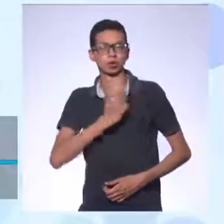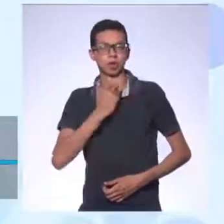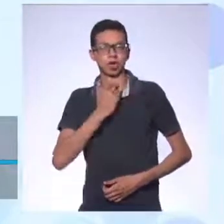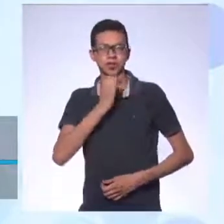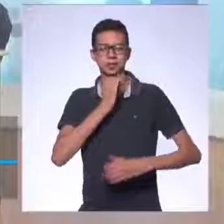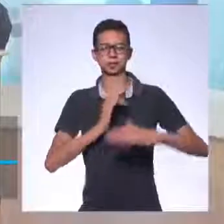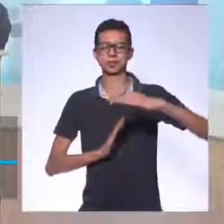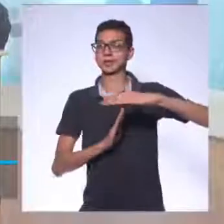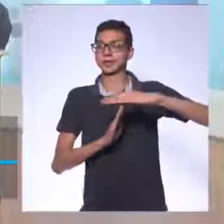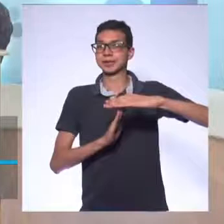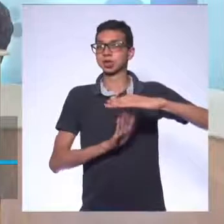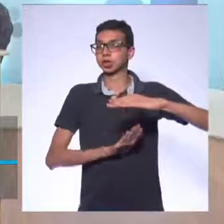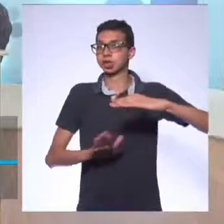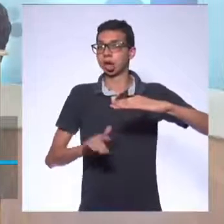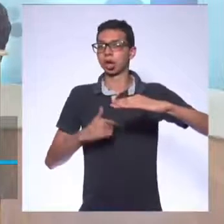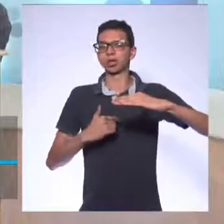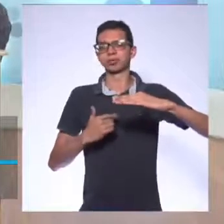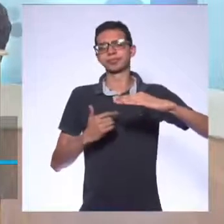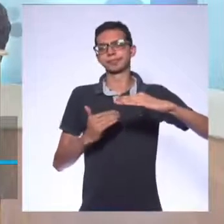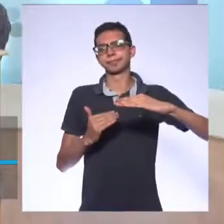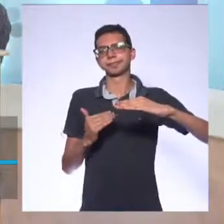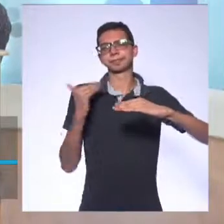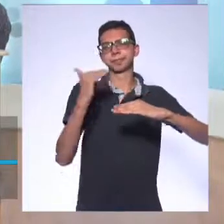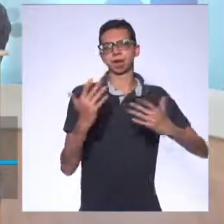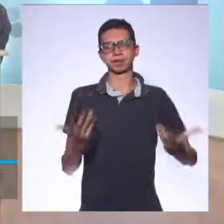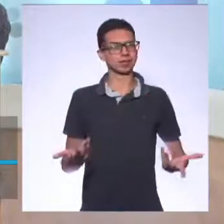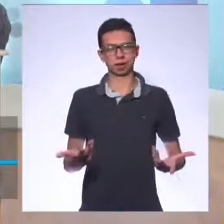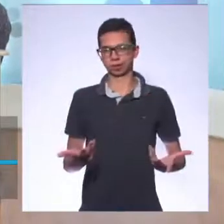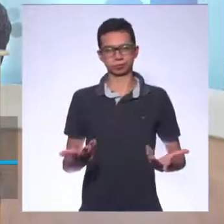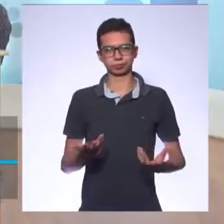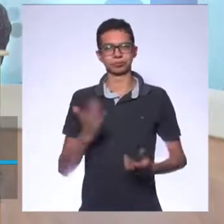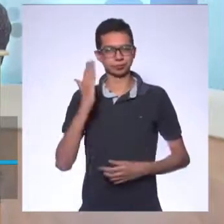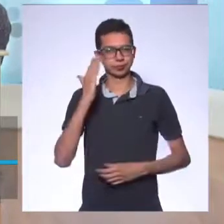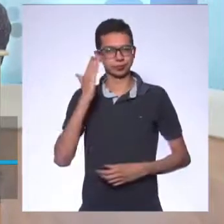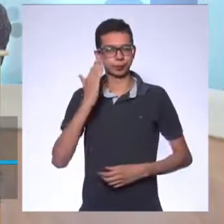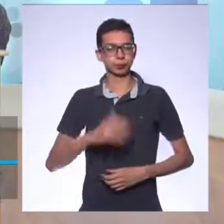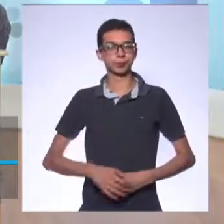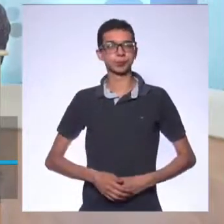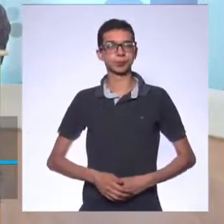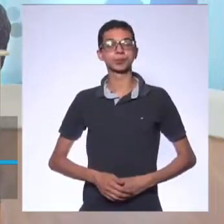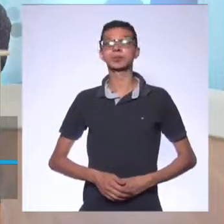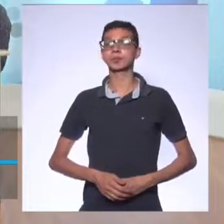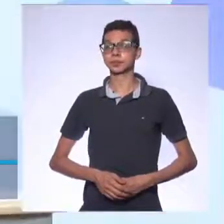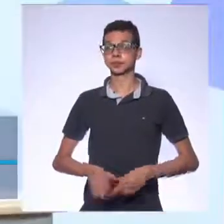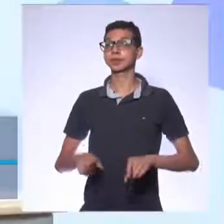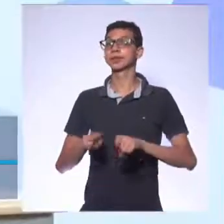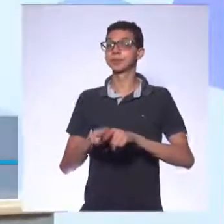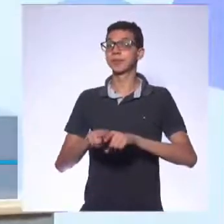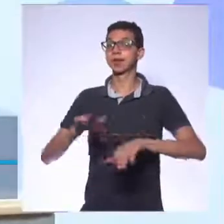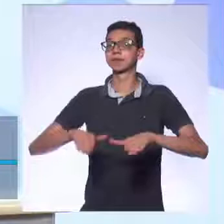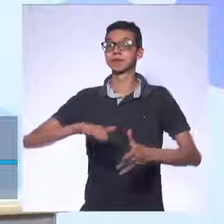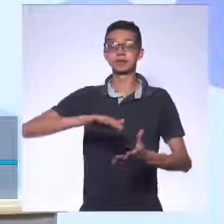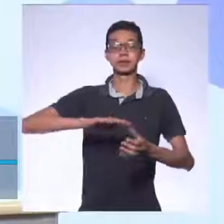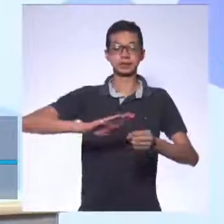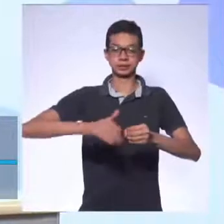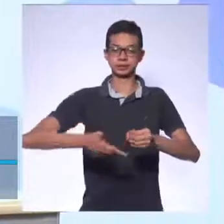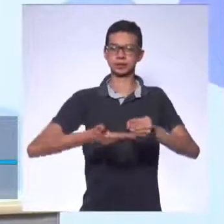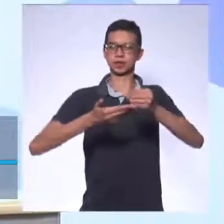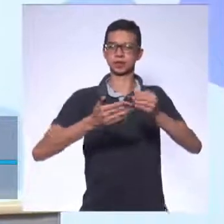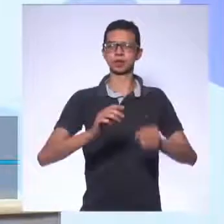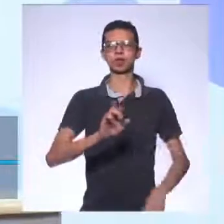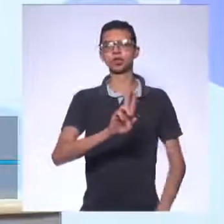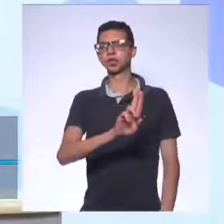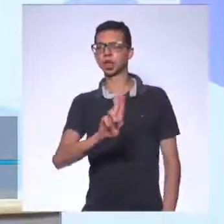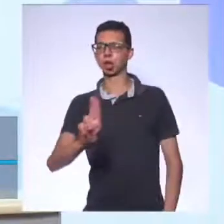E essa ideia, né, de desenvolvimento sustentável, às vezes parece assim um nome muito pomposo, né?